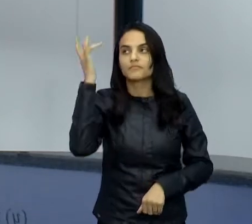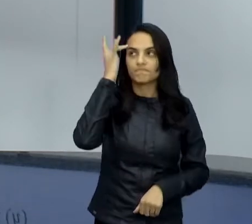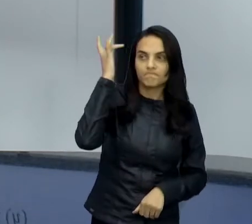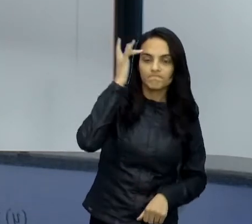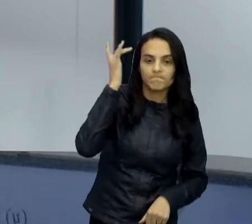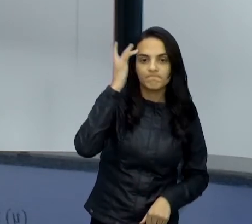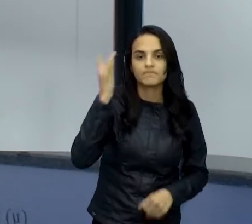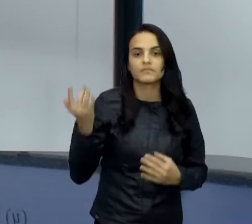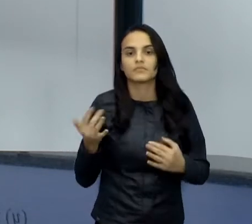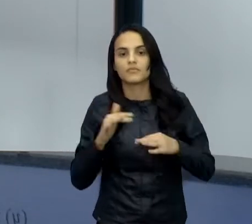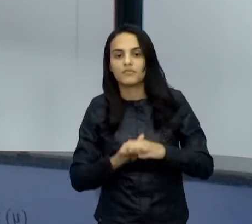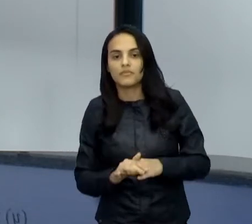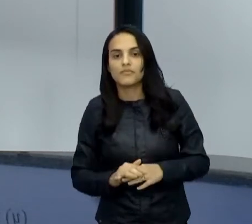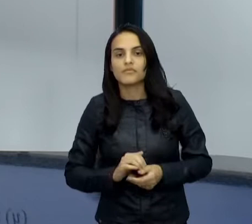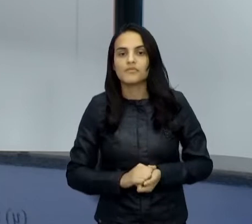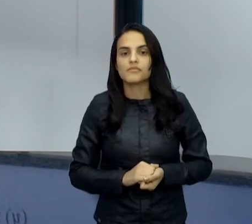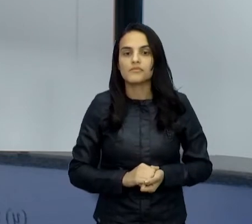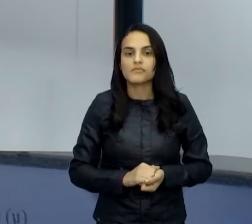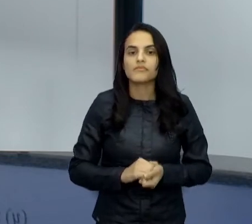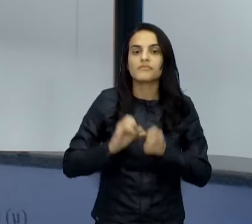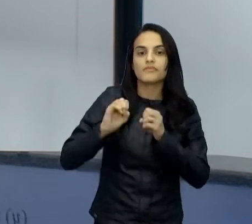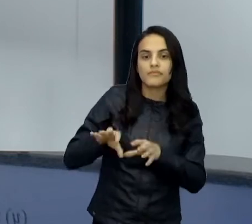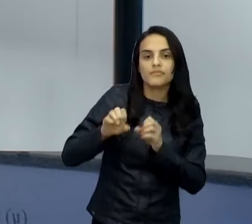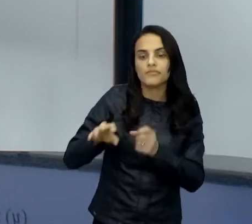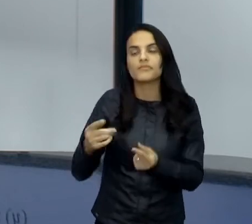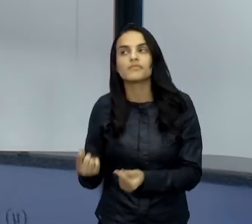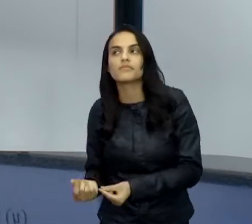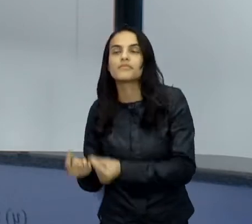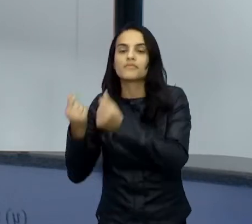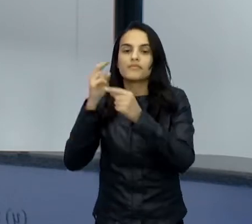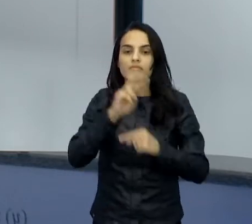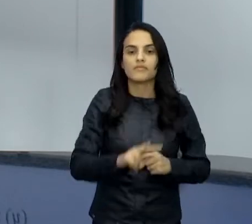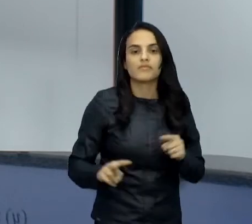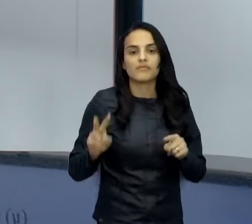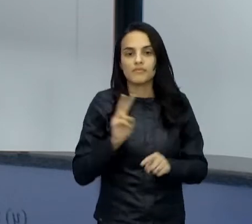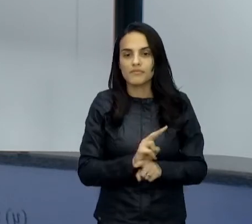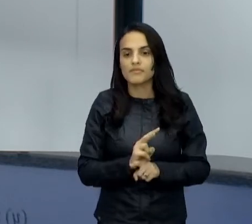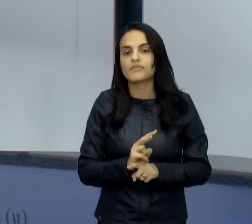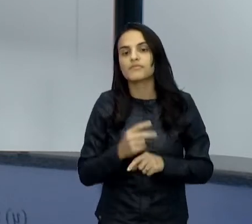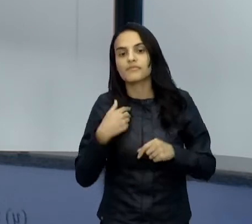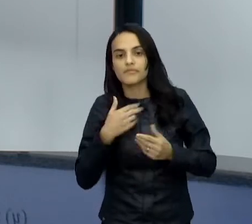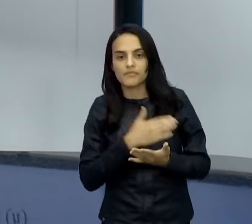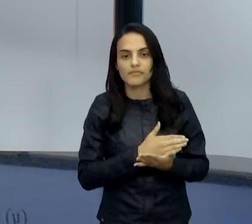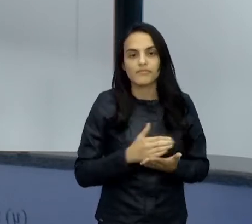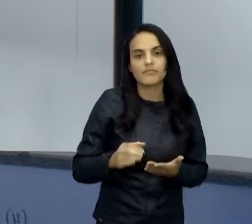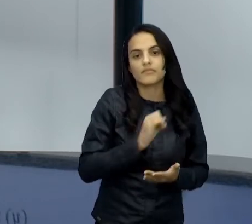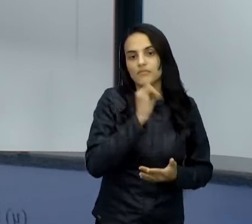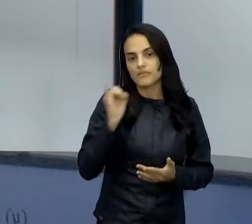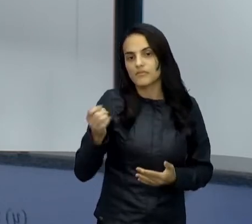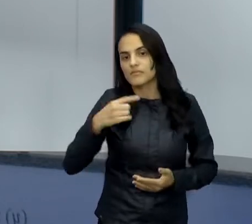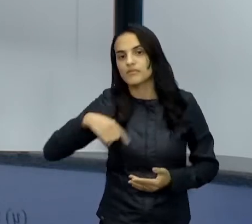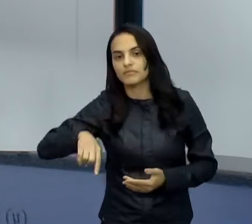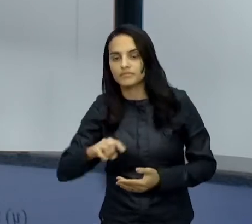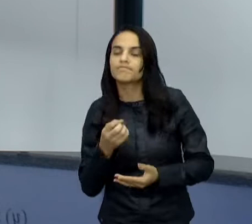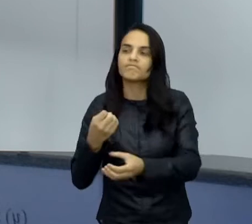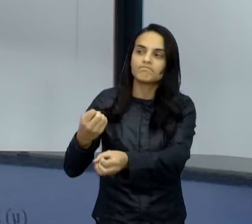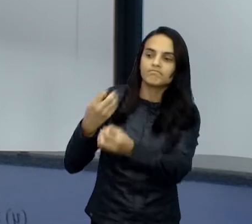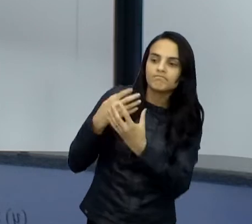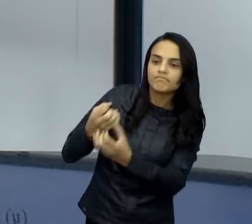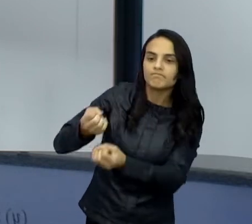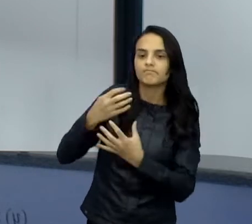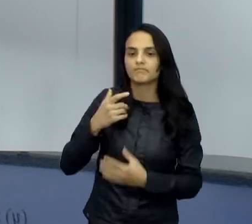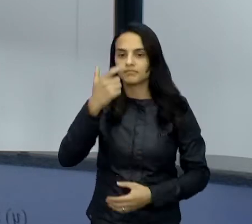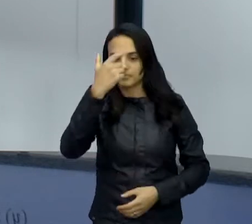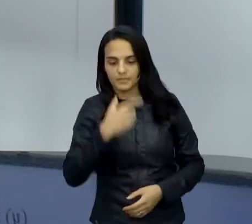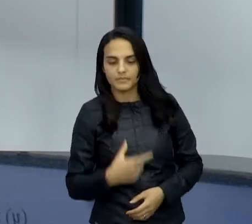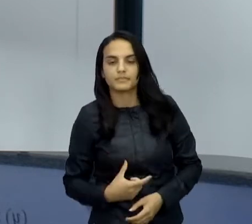né, matemática, educação financeira sustentável, parte desse princípio que se a gente se educar enquanto cidadão